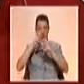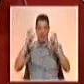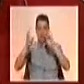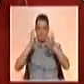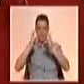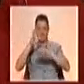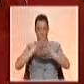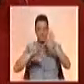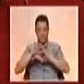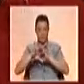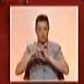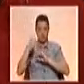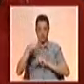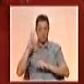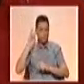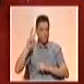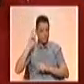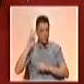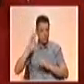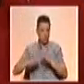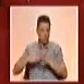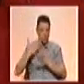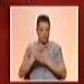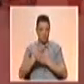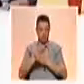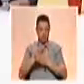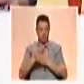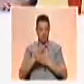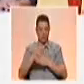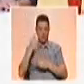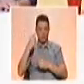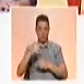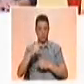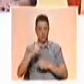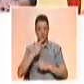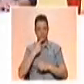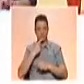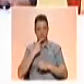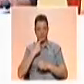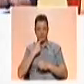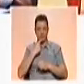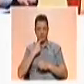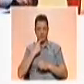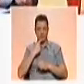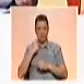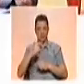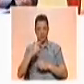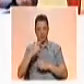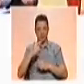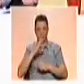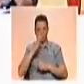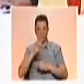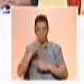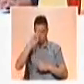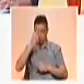próprios emissões. Exatamente, utilizar esses valores, é fundamental aqui vontade política. Tem que haver um entendimento.